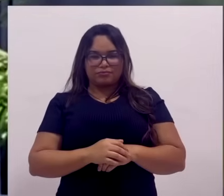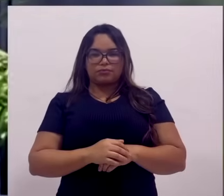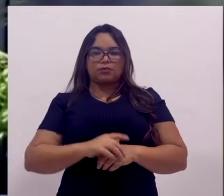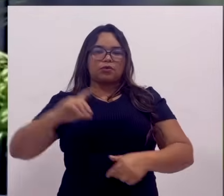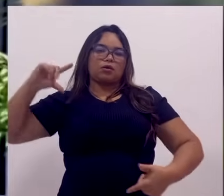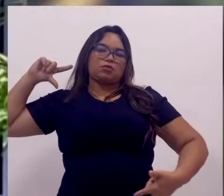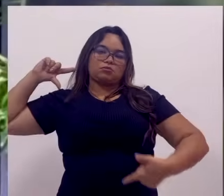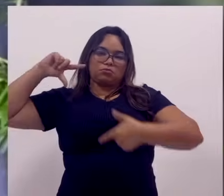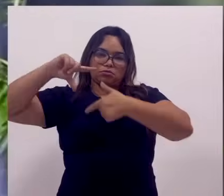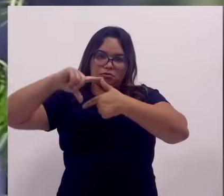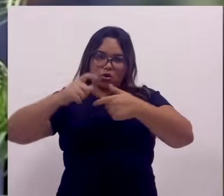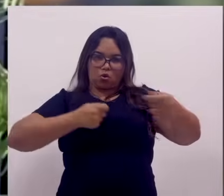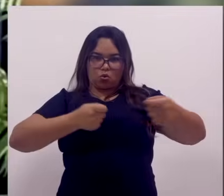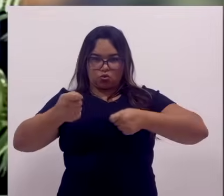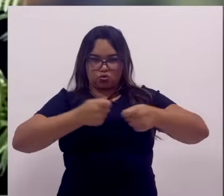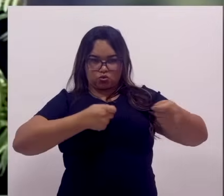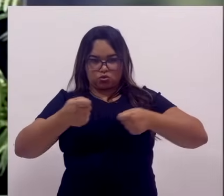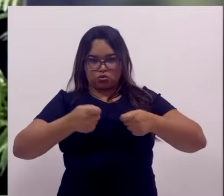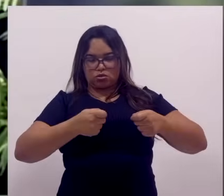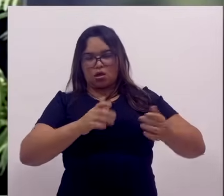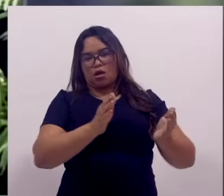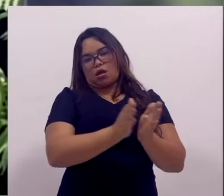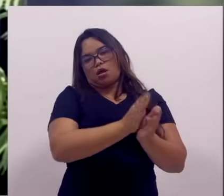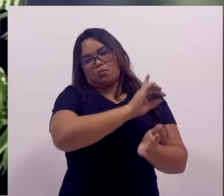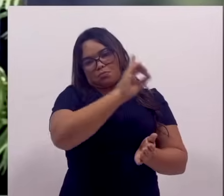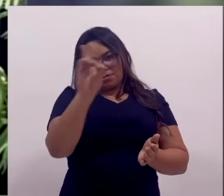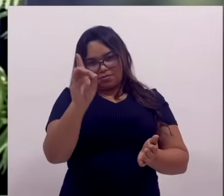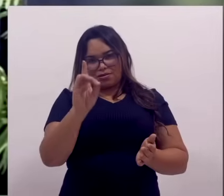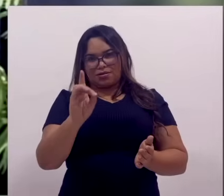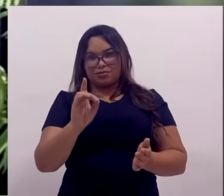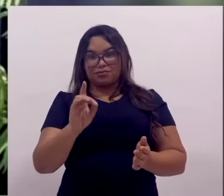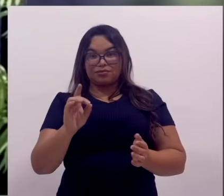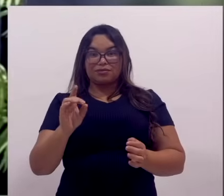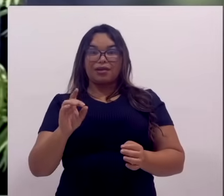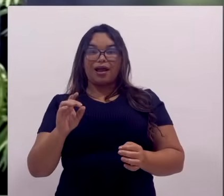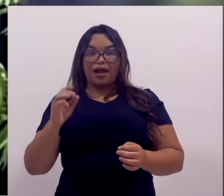tradição, o homem, suplanta e controla os assuntos da Bíblia.